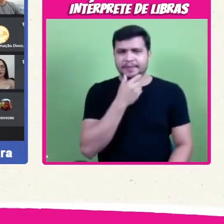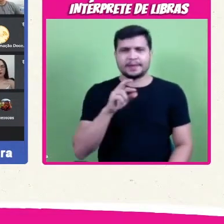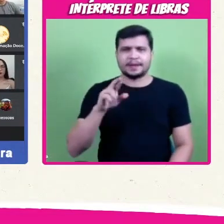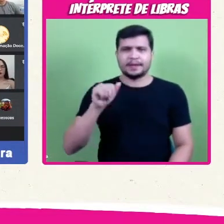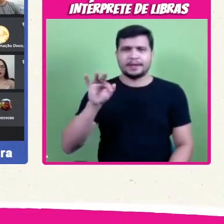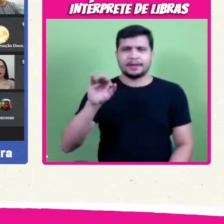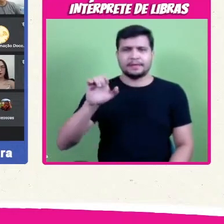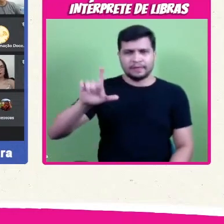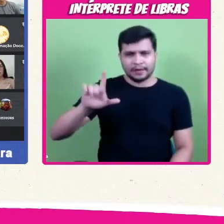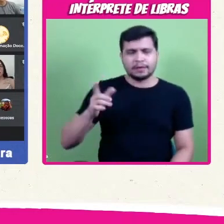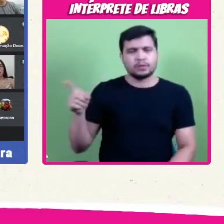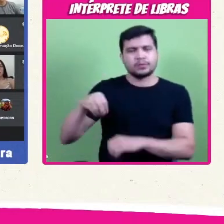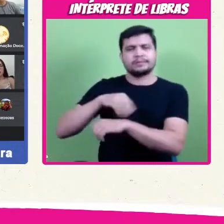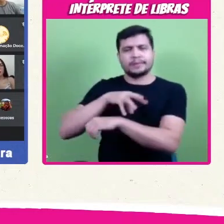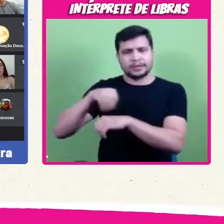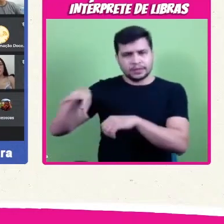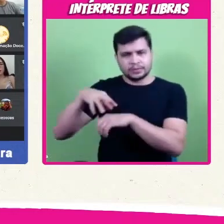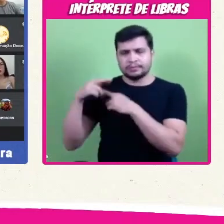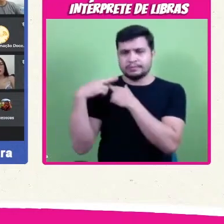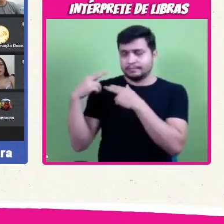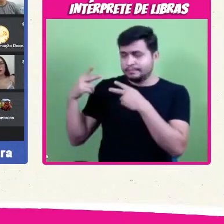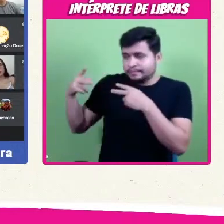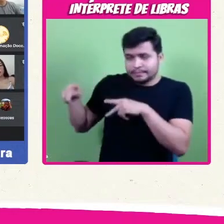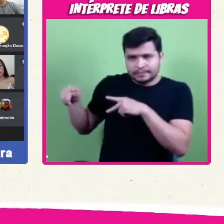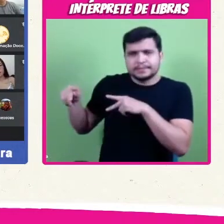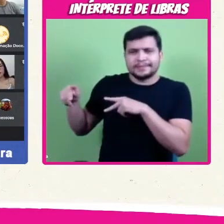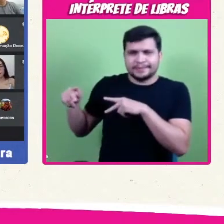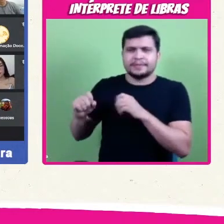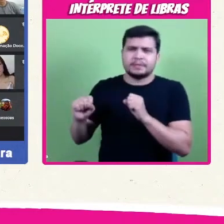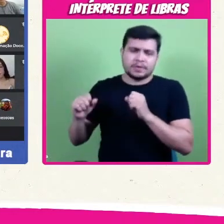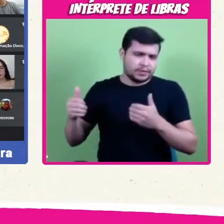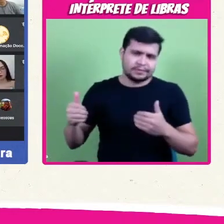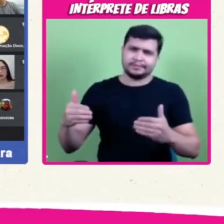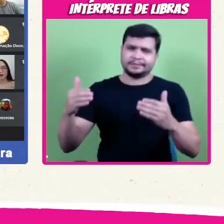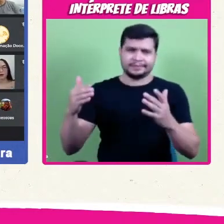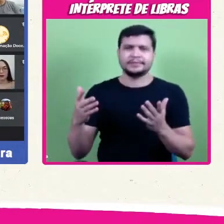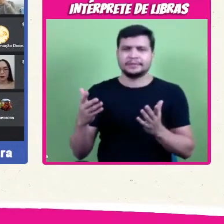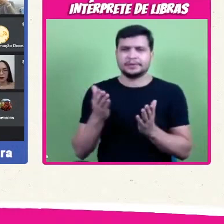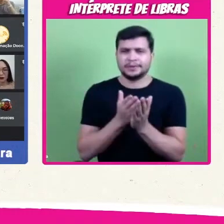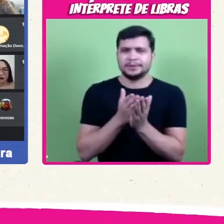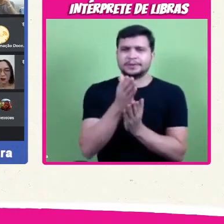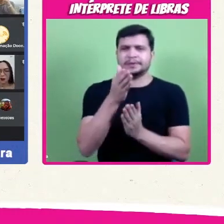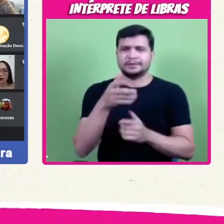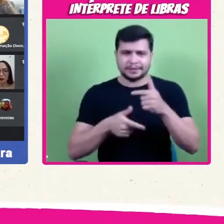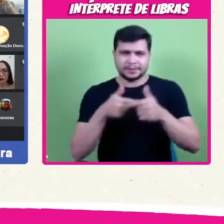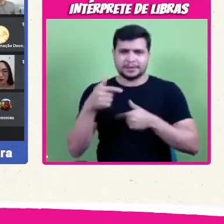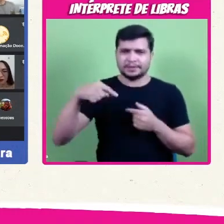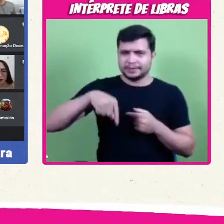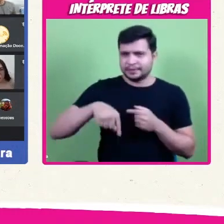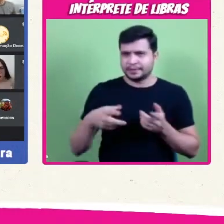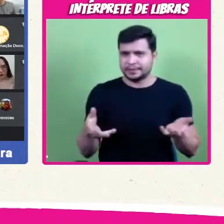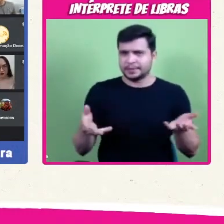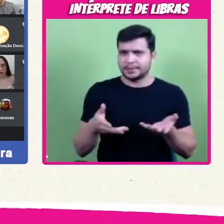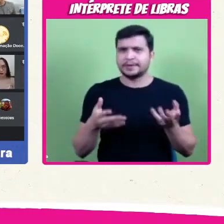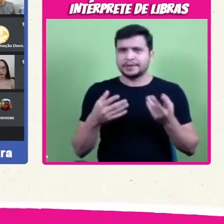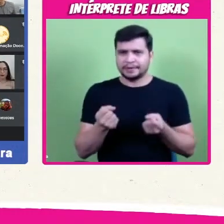da mediação é com você, tá? E pode ir conduzindo aí os trabalhos e vamos ver se iniciamos com